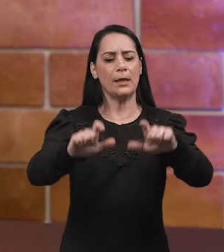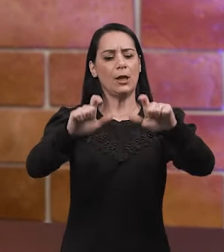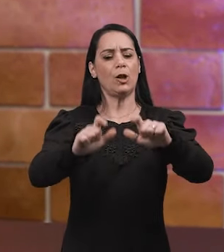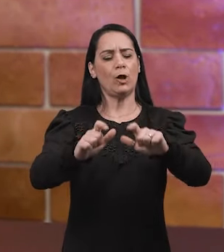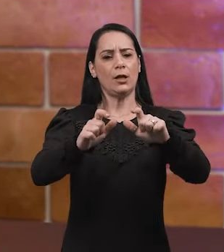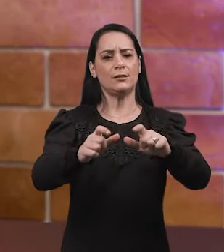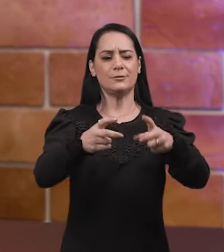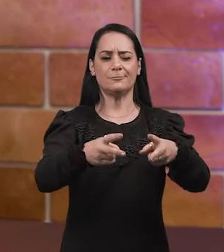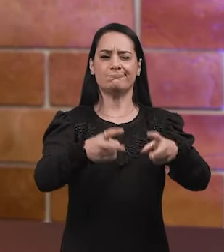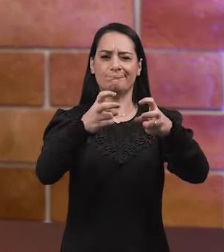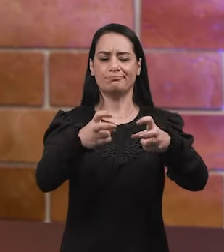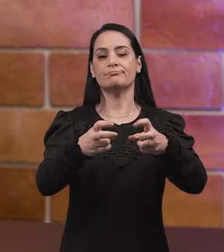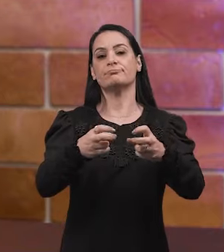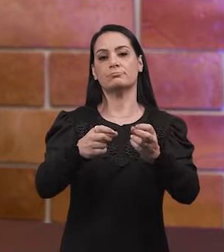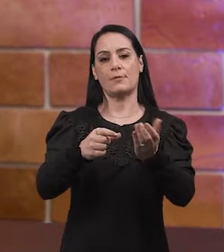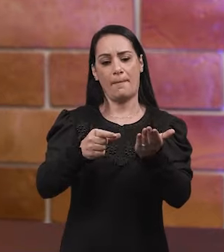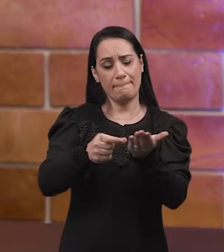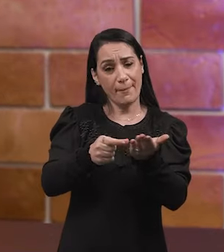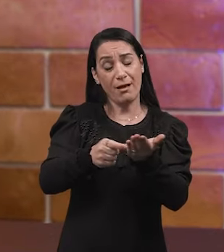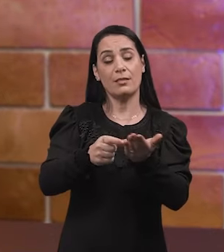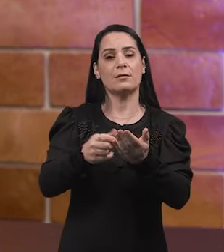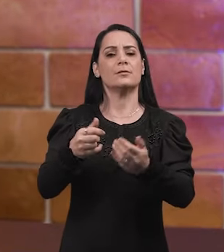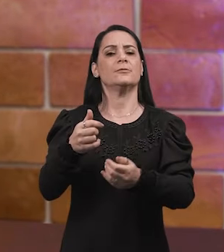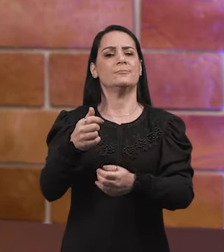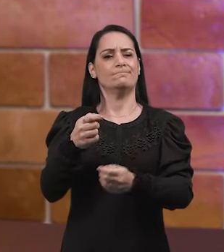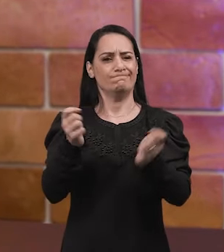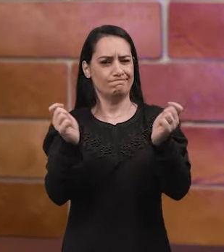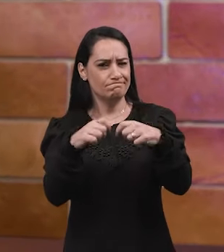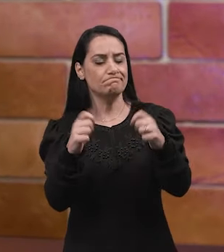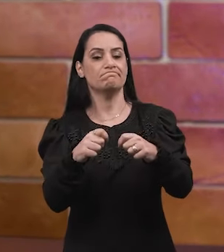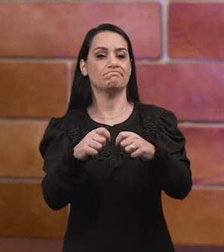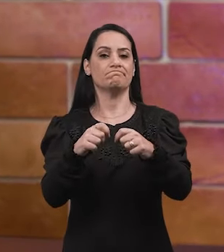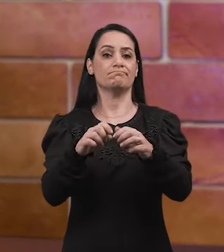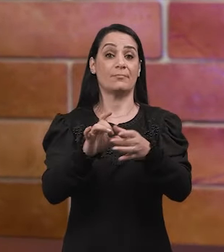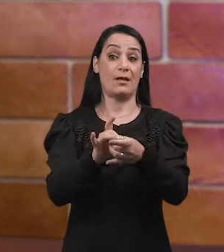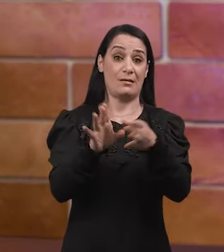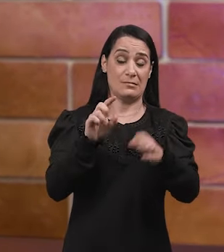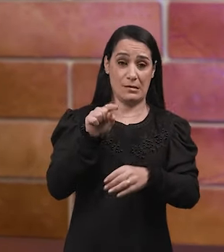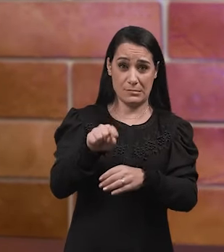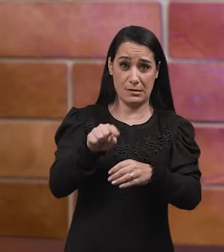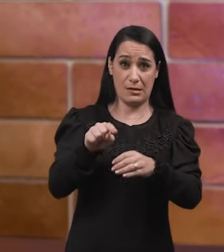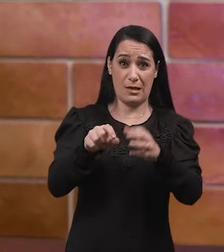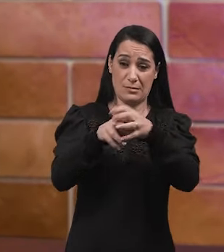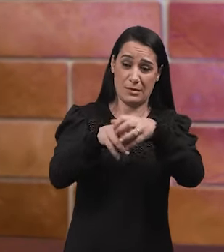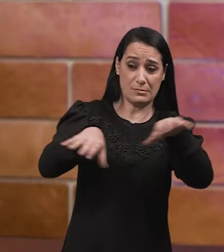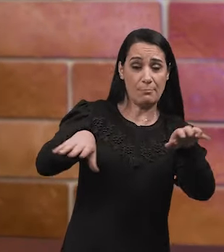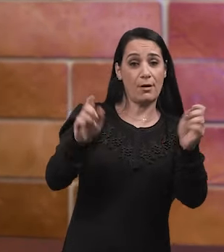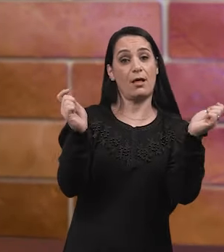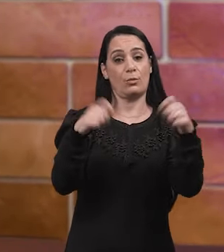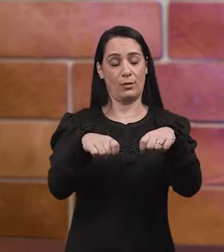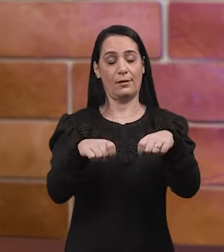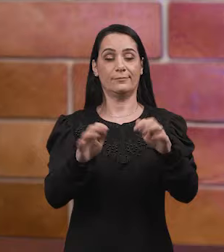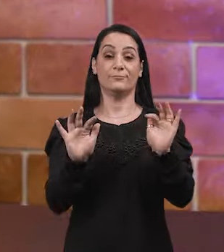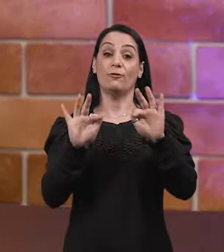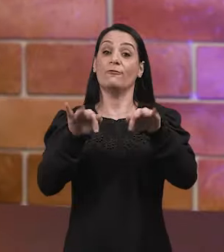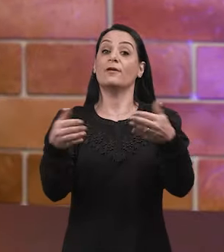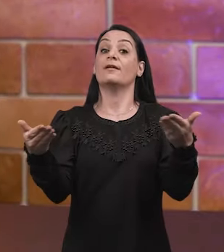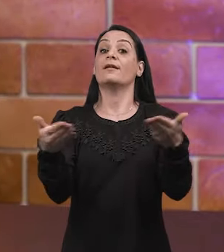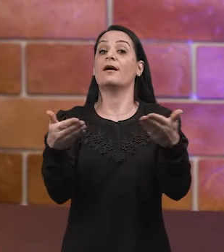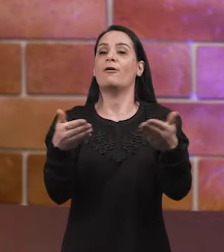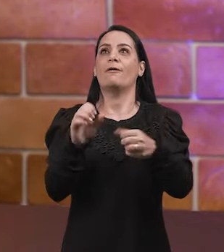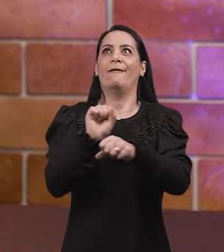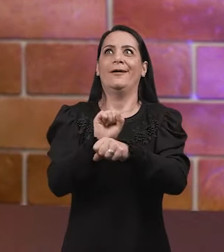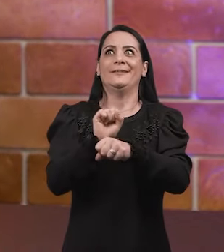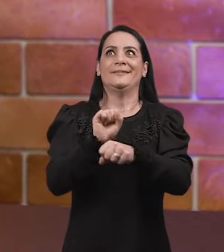oferecer rastreio do equipamento e também a saúde das baterias. Essa licença pode ser adquirida à parte, beleza? Bom,